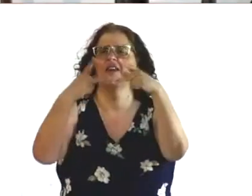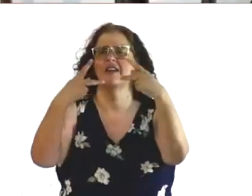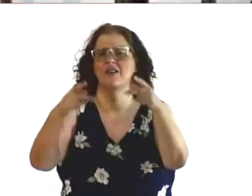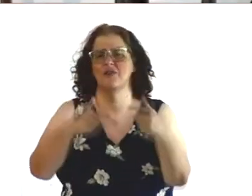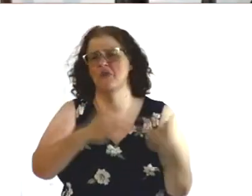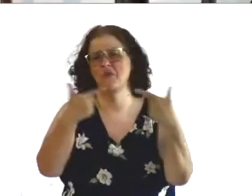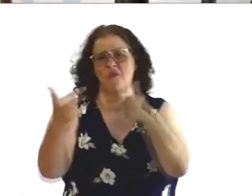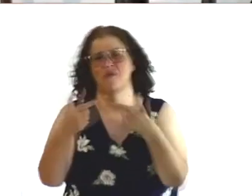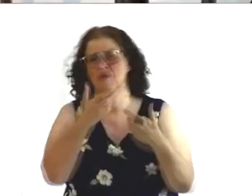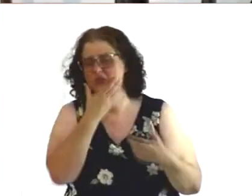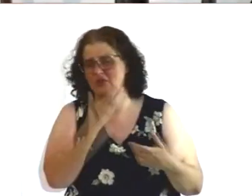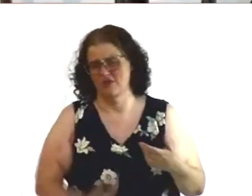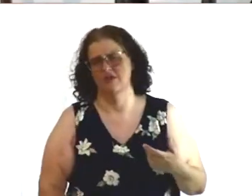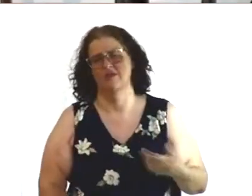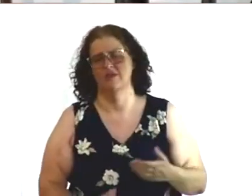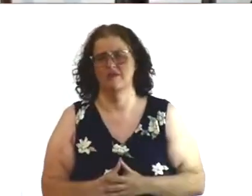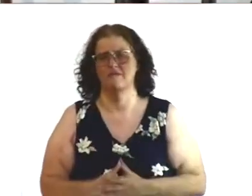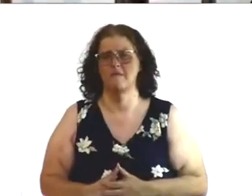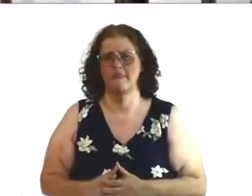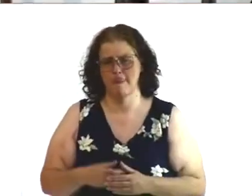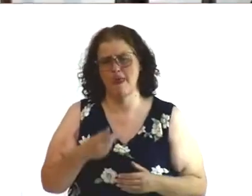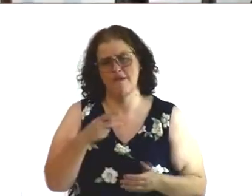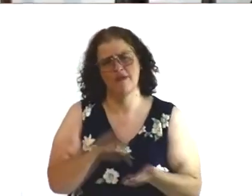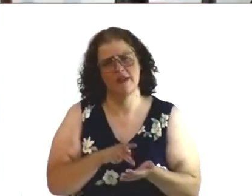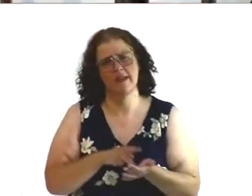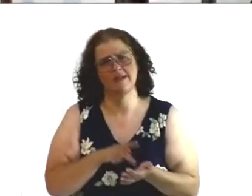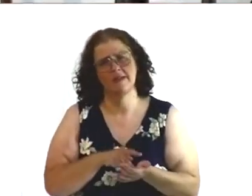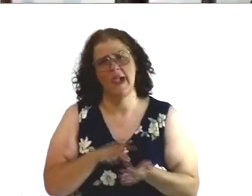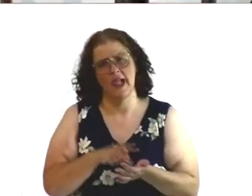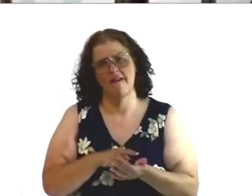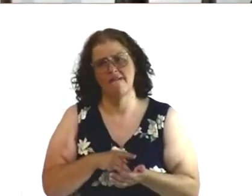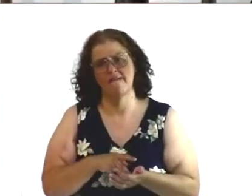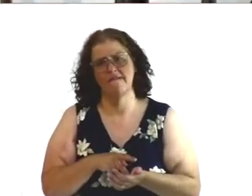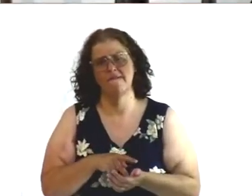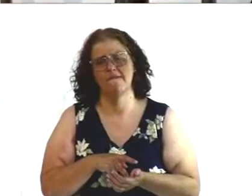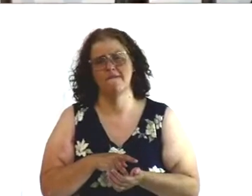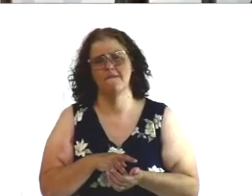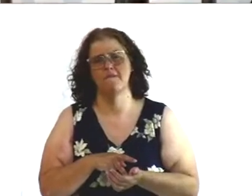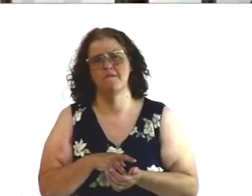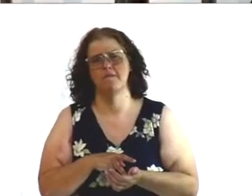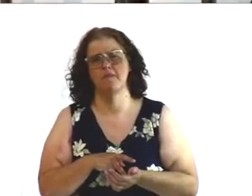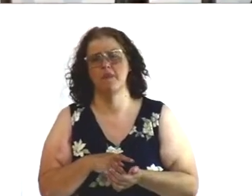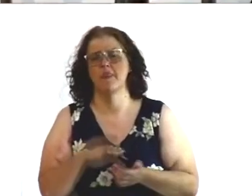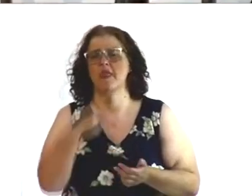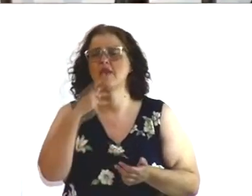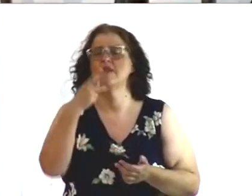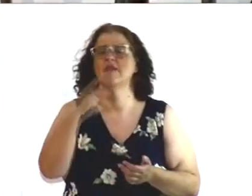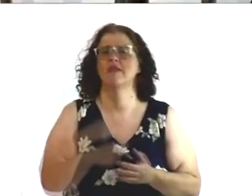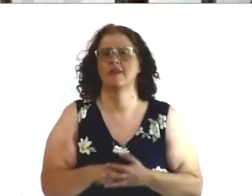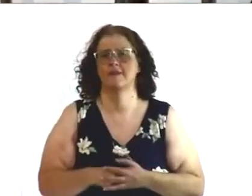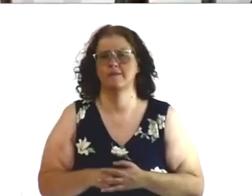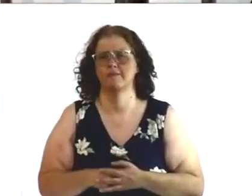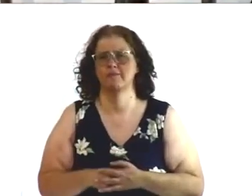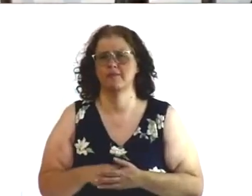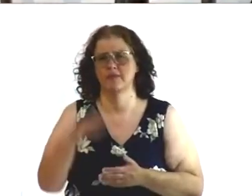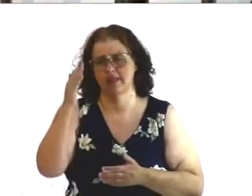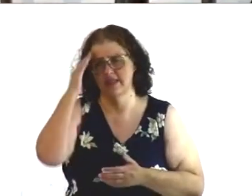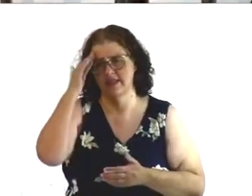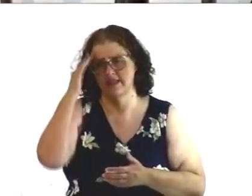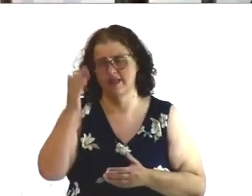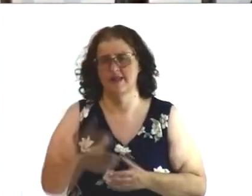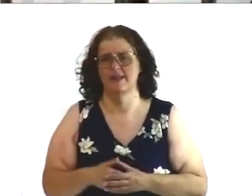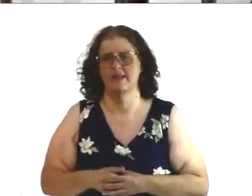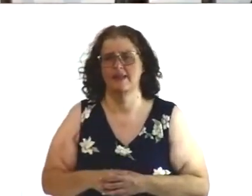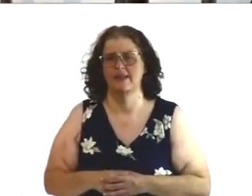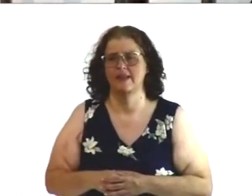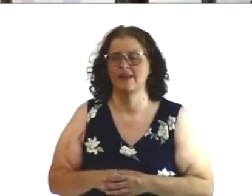muito sincero com vocês, sincero mesmo, e tem coisas que são engraçadas, mas nós temos que entender a origem. Eu brincava com amigos alguns